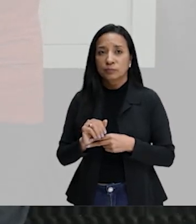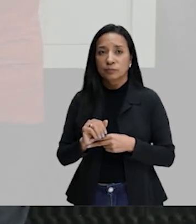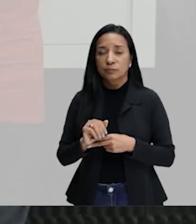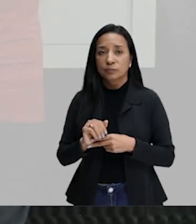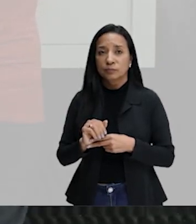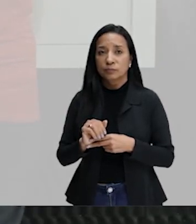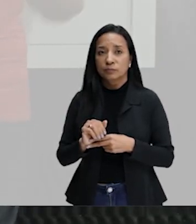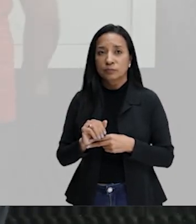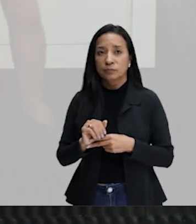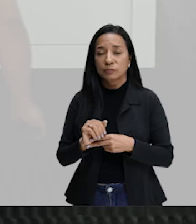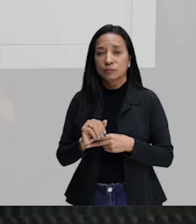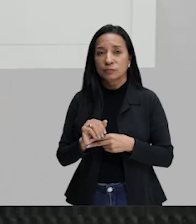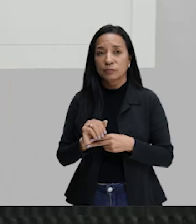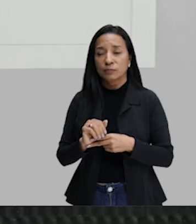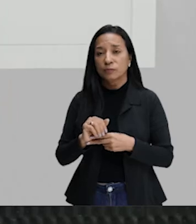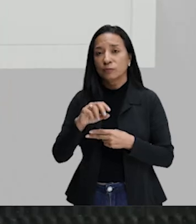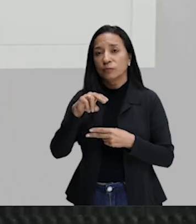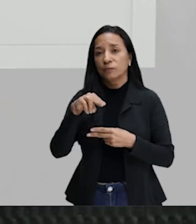ele é igual a zero, né?